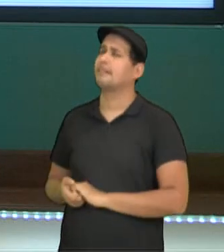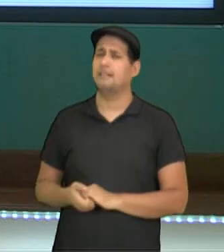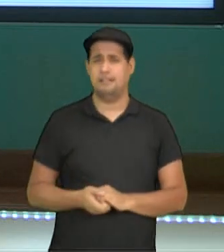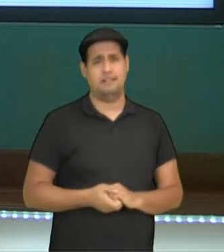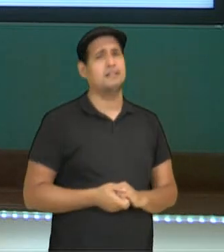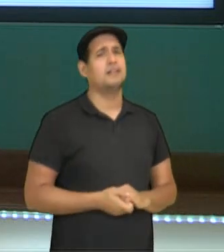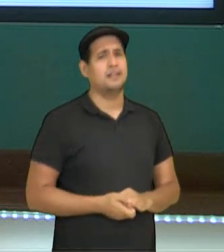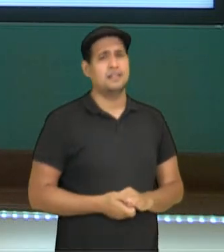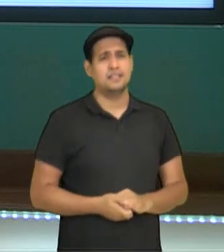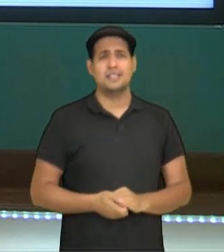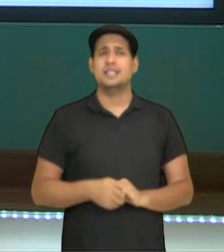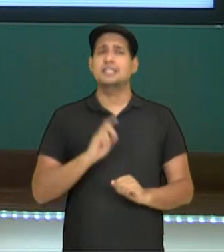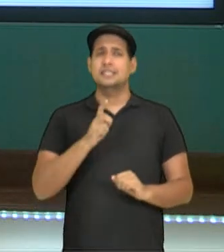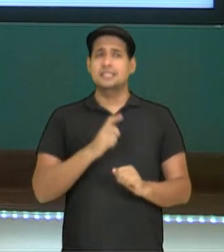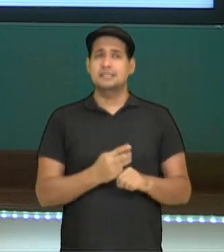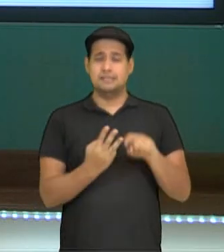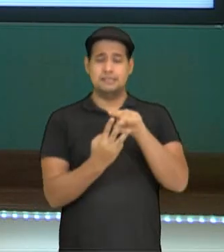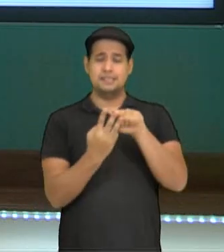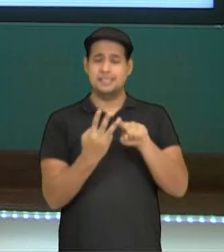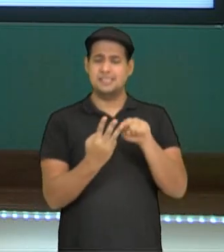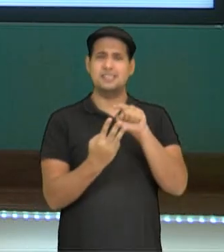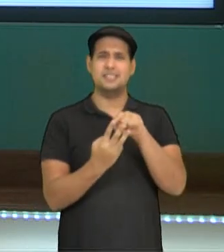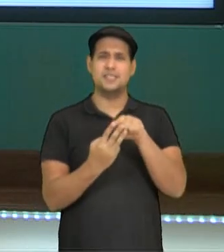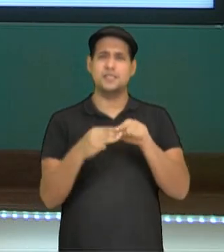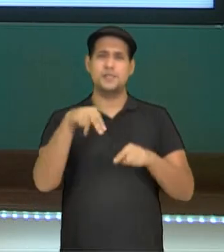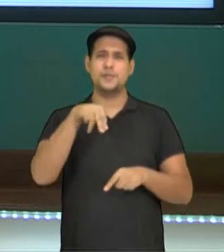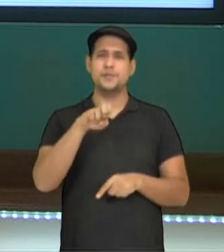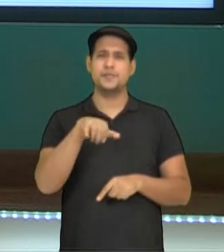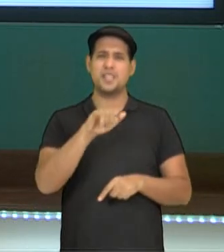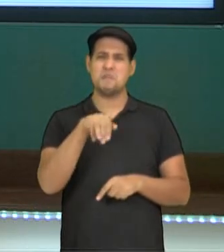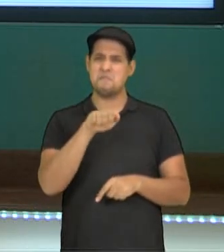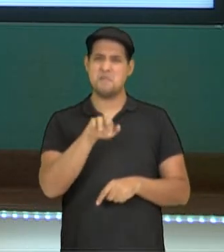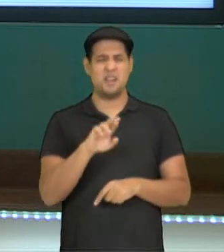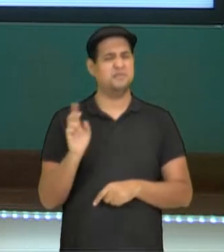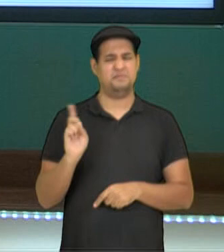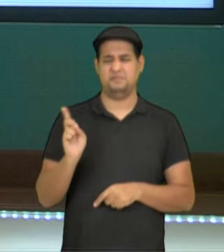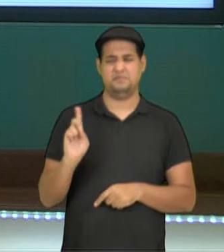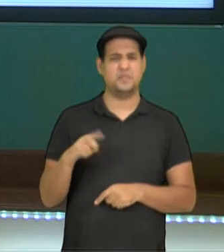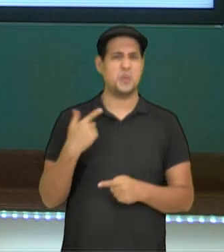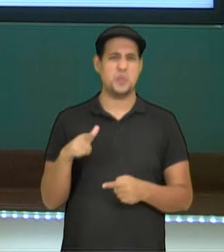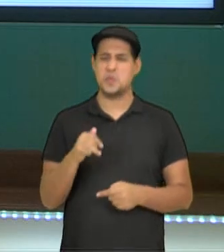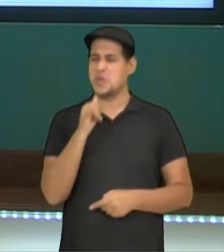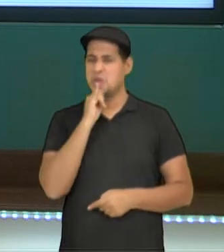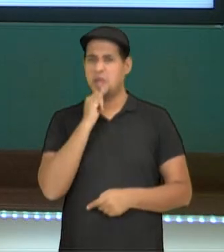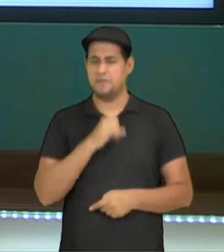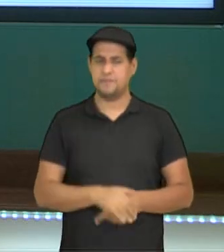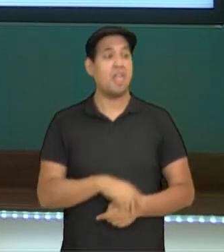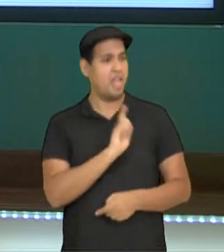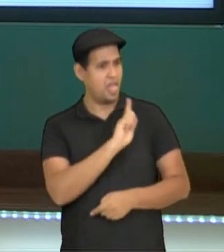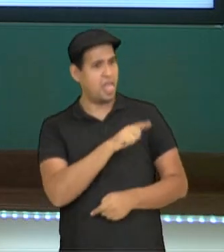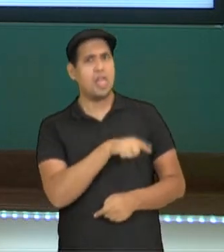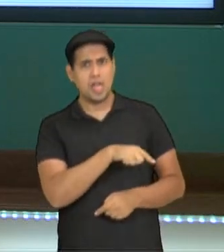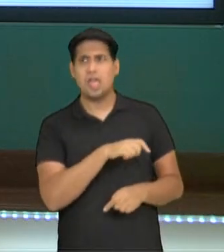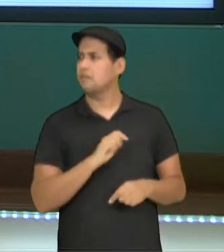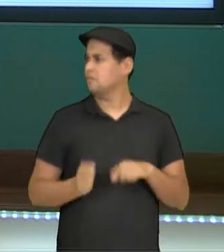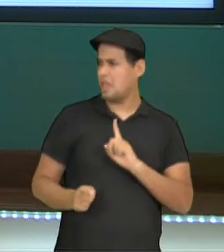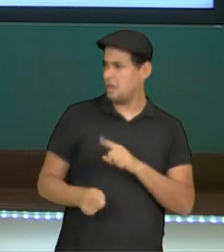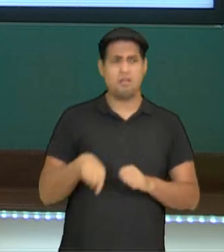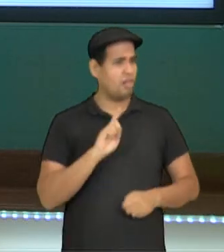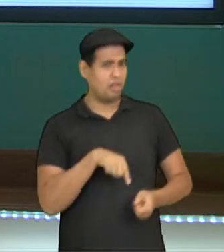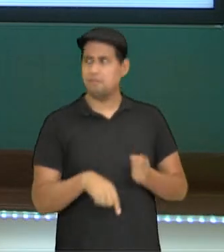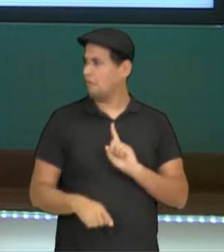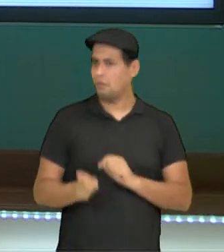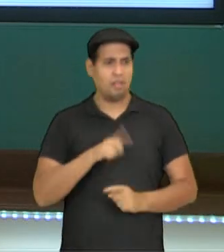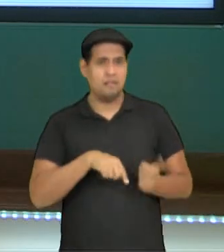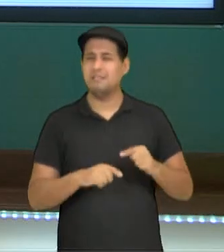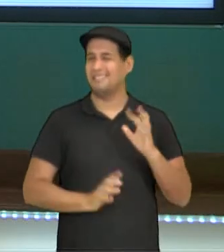discussão sobre esses três aqui, né? O Neymar não é porque ele é um cara que não dá exemplo, ou o Neymar é porque ele faz as coisas e todo mundo fica no pé dele,